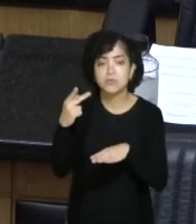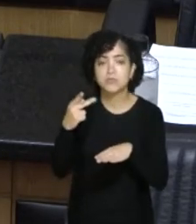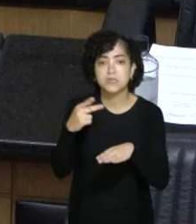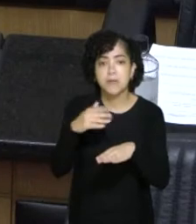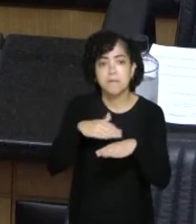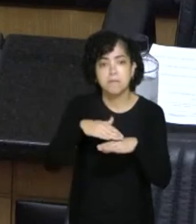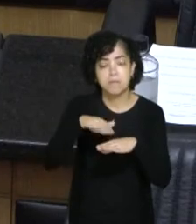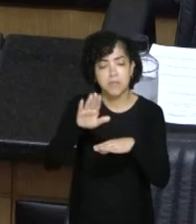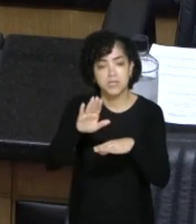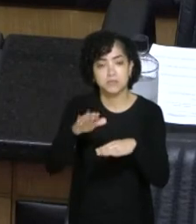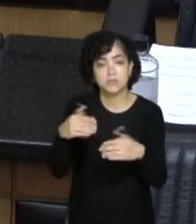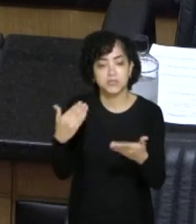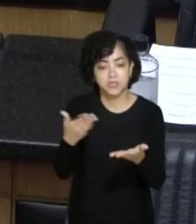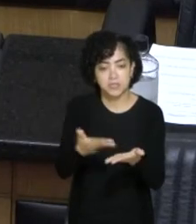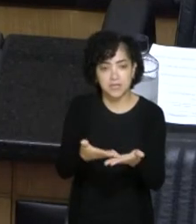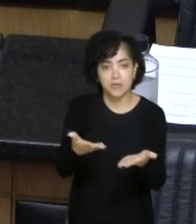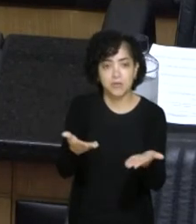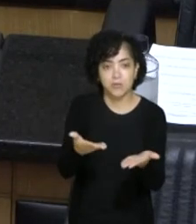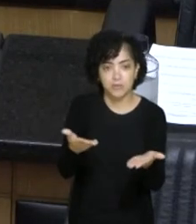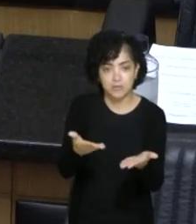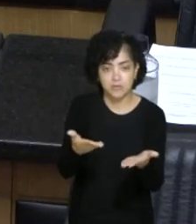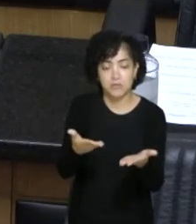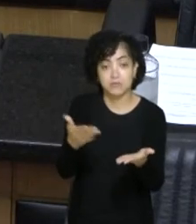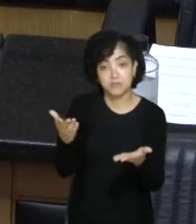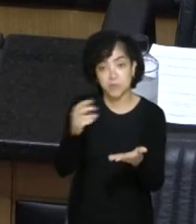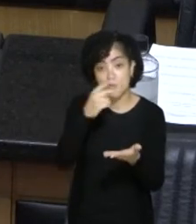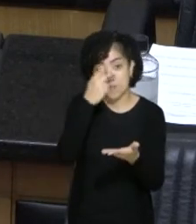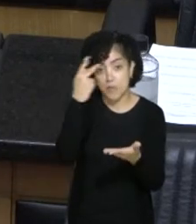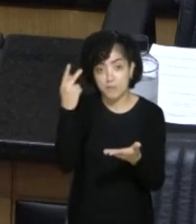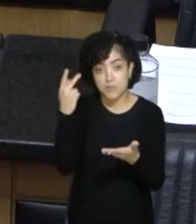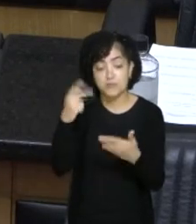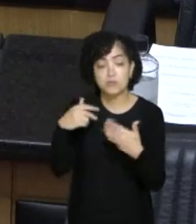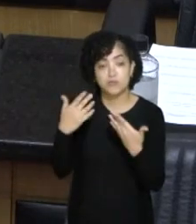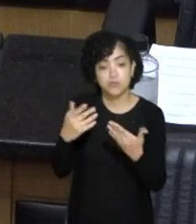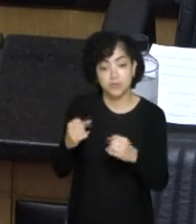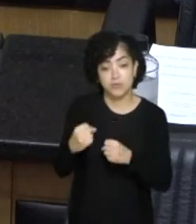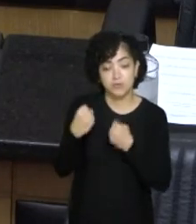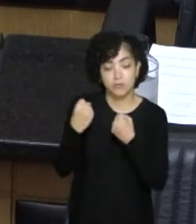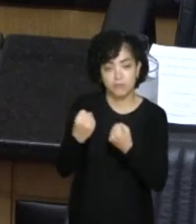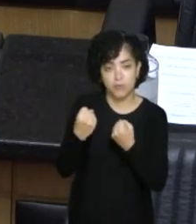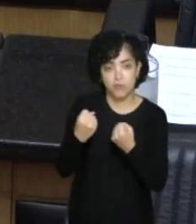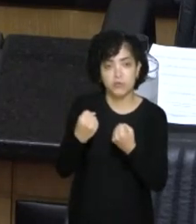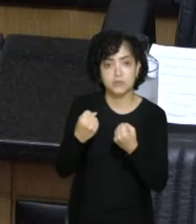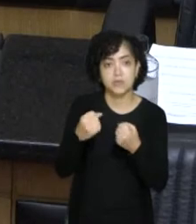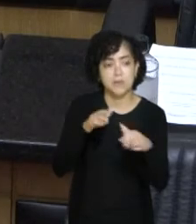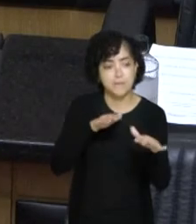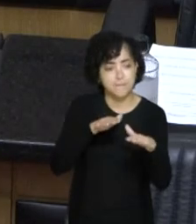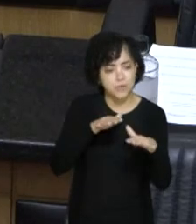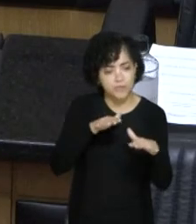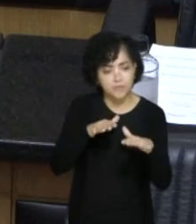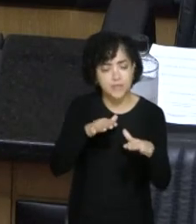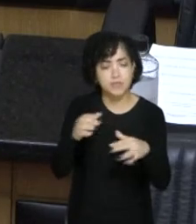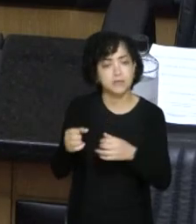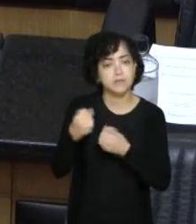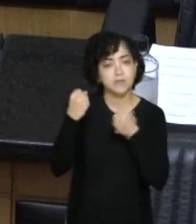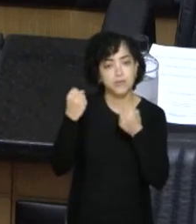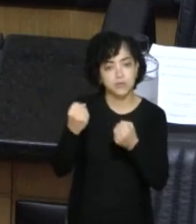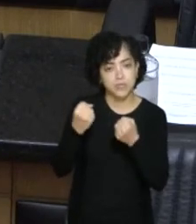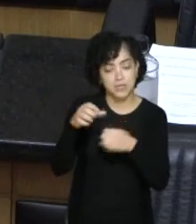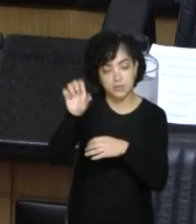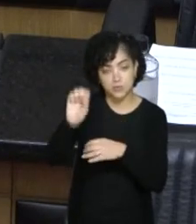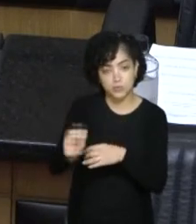momento. É sinal de que realmente você é uma pessoa que tem uma força muito grande, movimenta o sul do Estado, fortalece o sul do